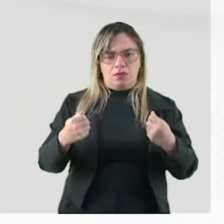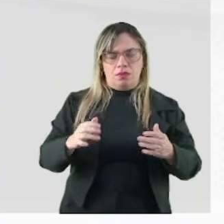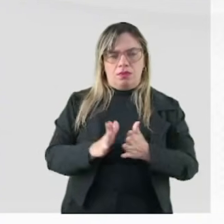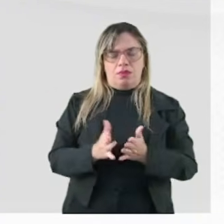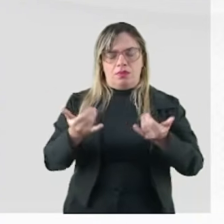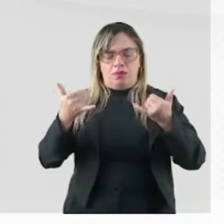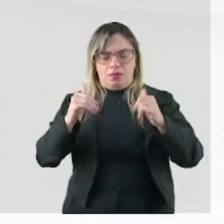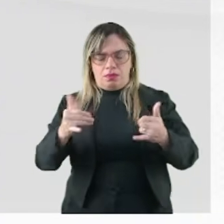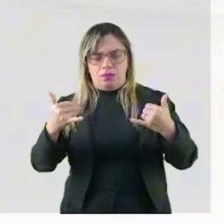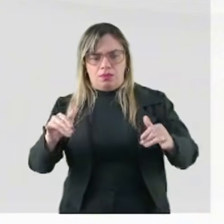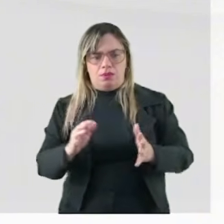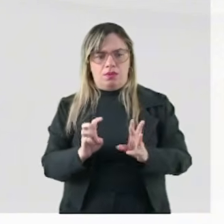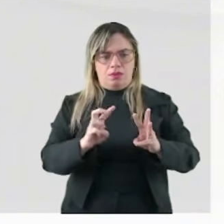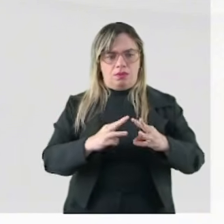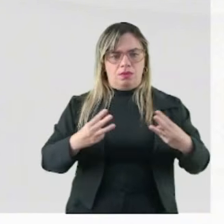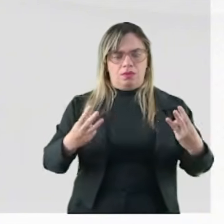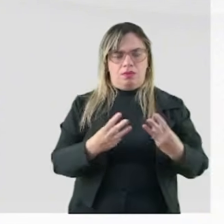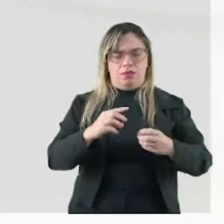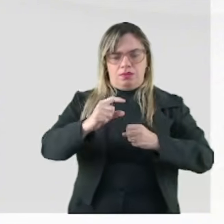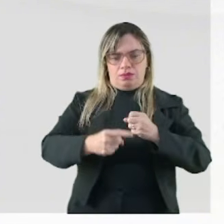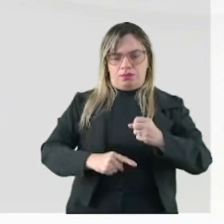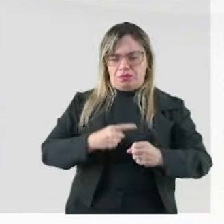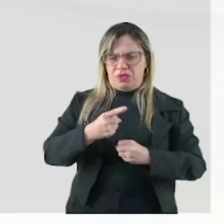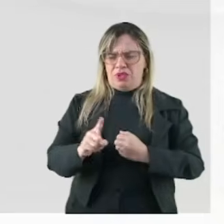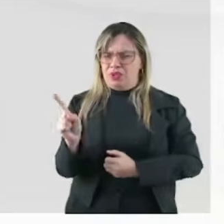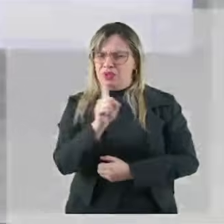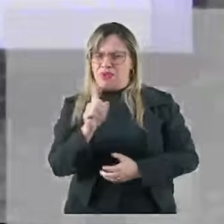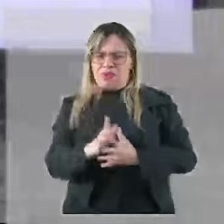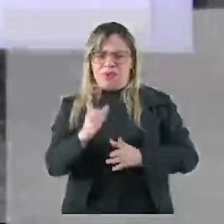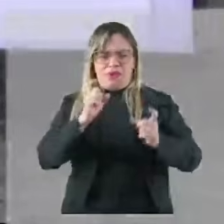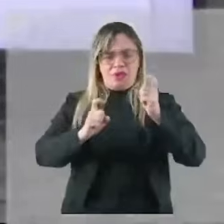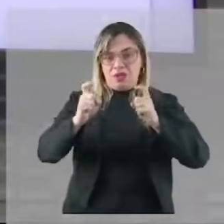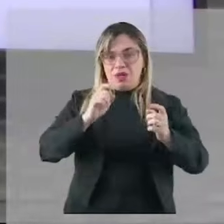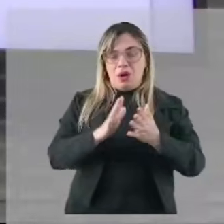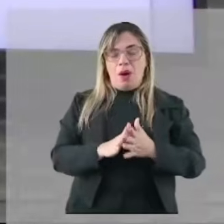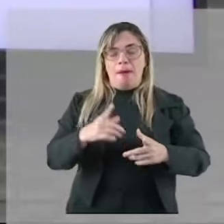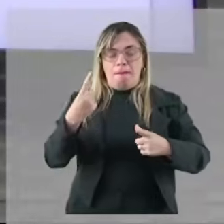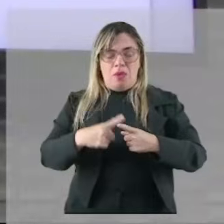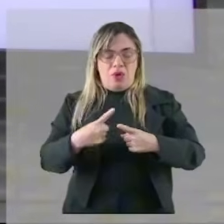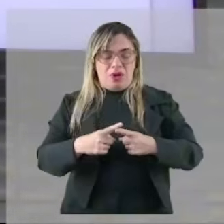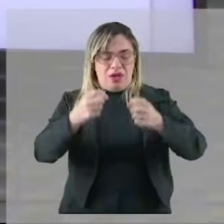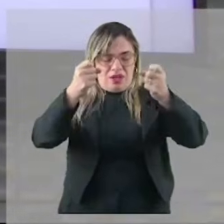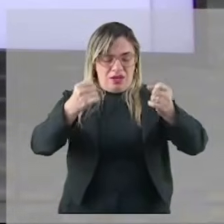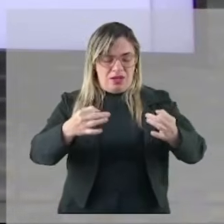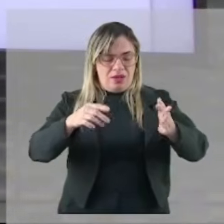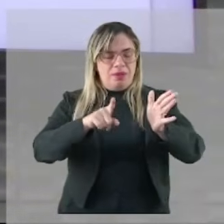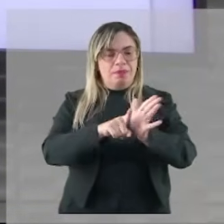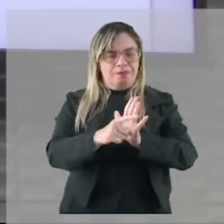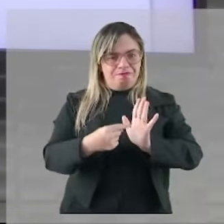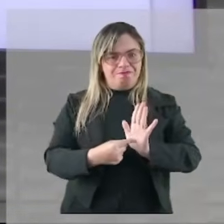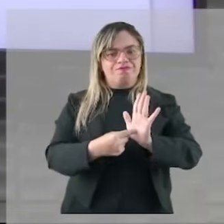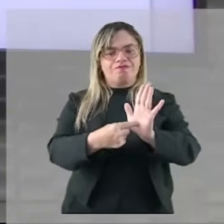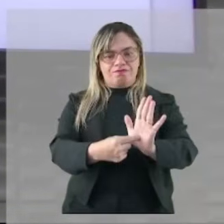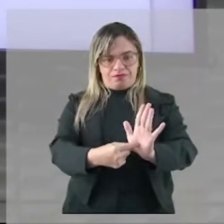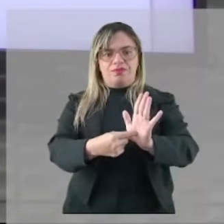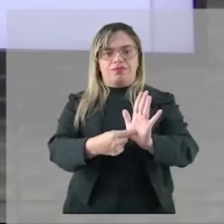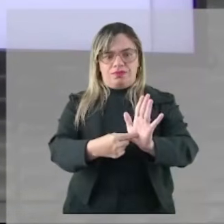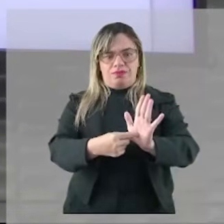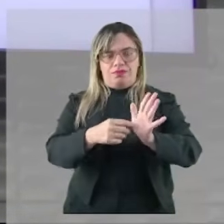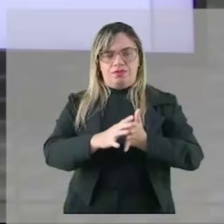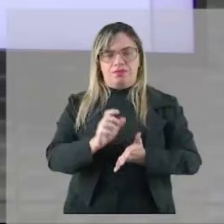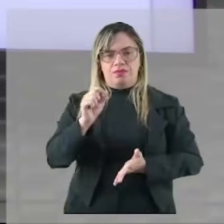de massa atômica de cada um, mas eu não vou me preocupar com isso, porque a questão vai me fornecer. Então, eu só preciso dos dados de massa